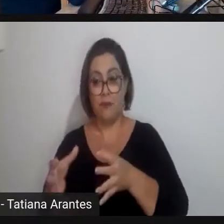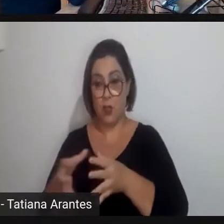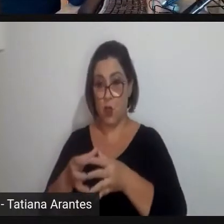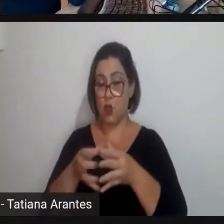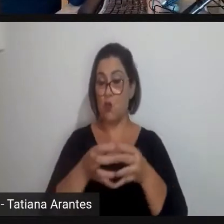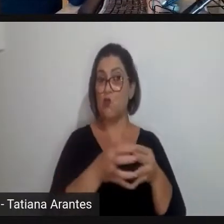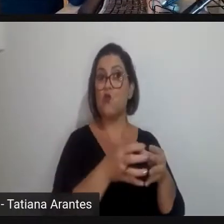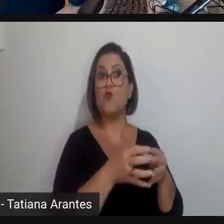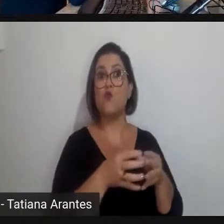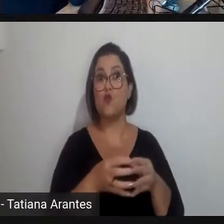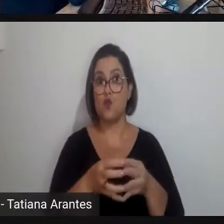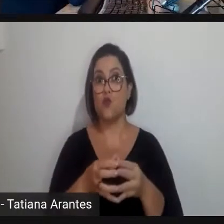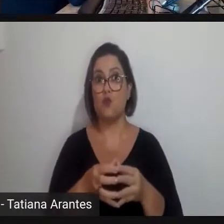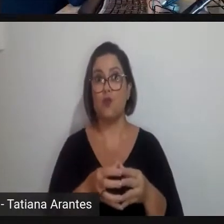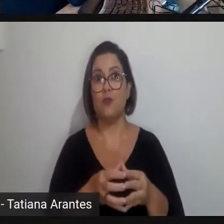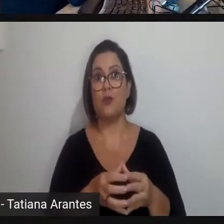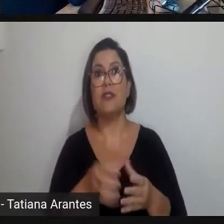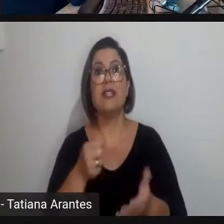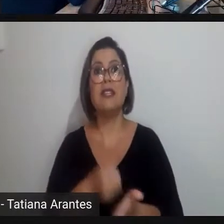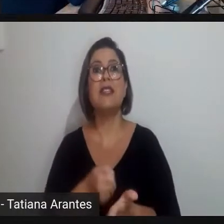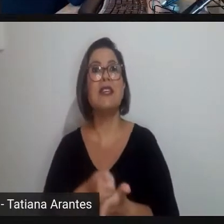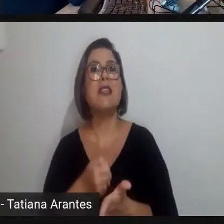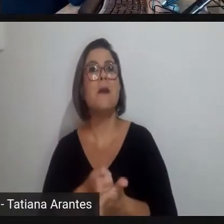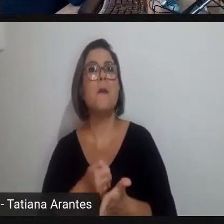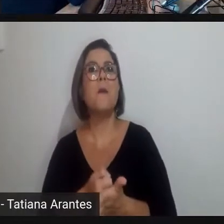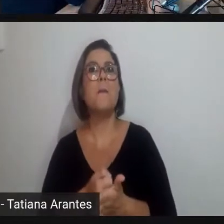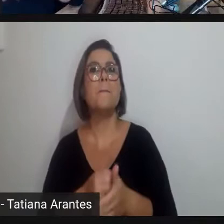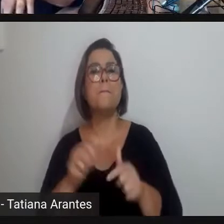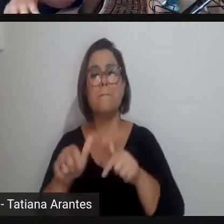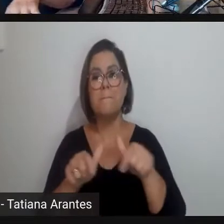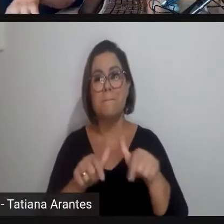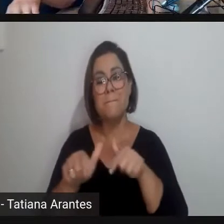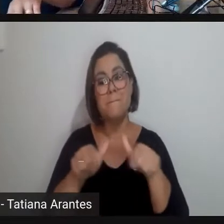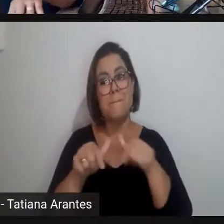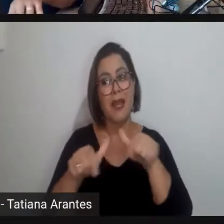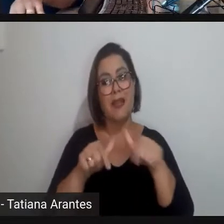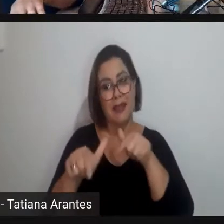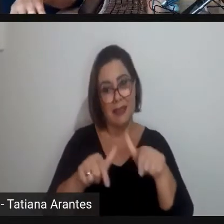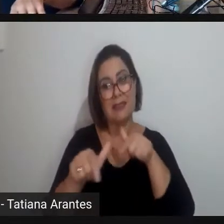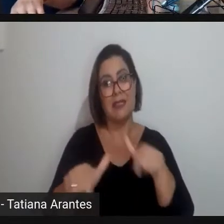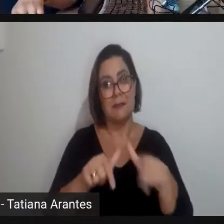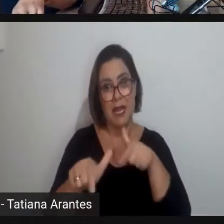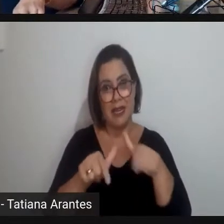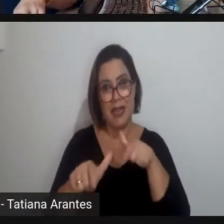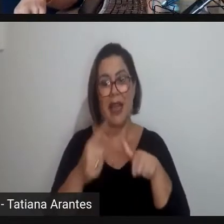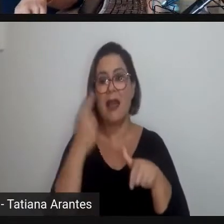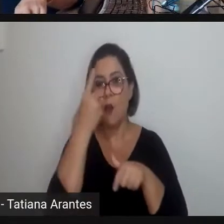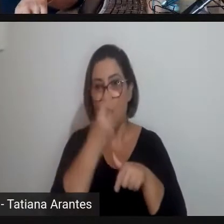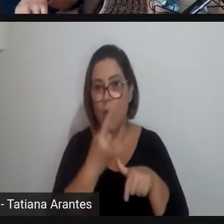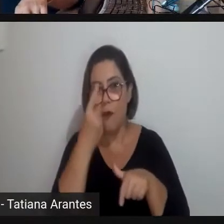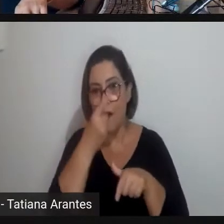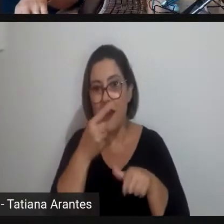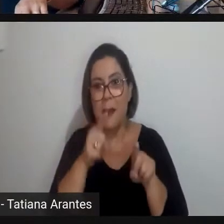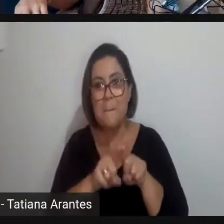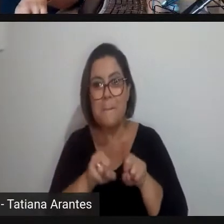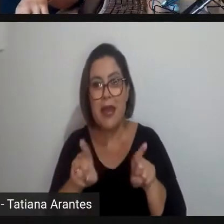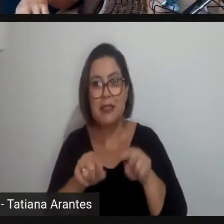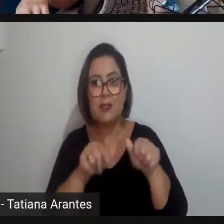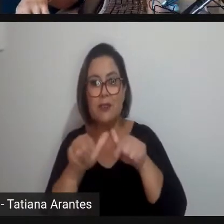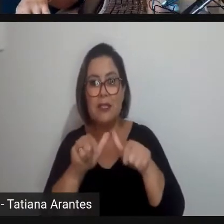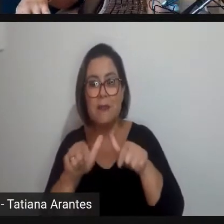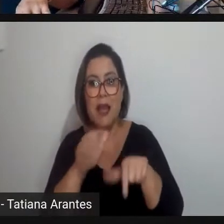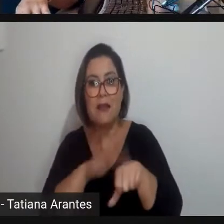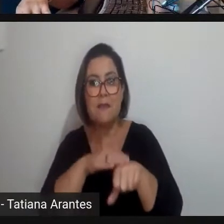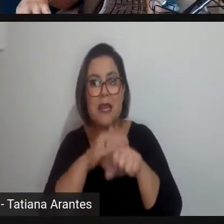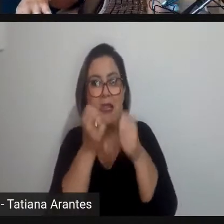ele deverá trabalhar, carregar uma carga menor, ou então com mais tempo. Então, a organização do trabalho, como vocês